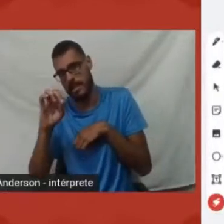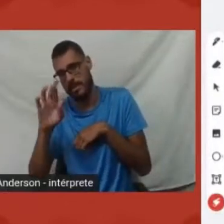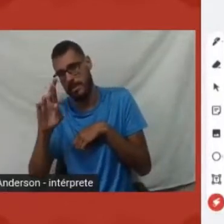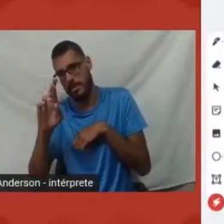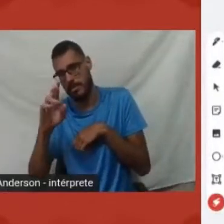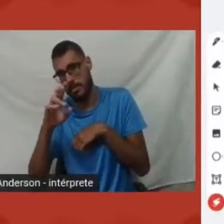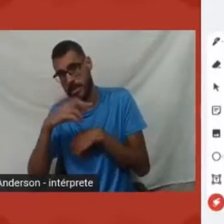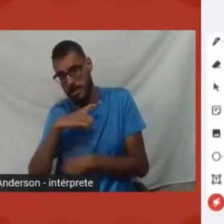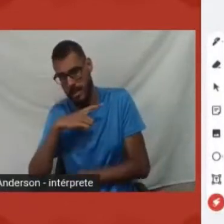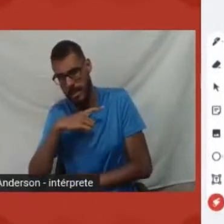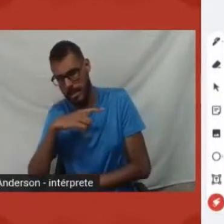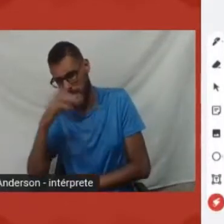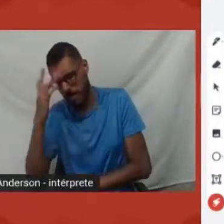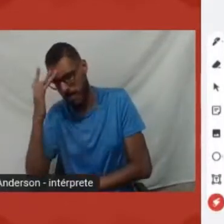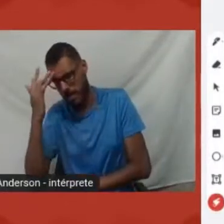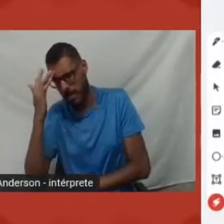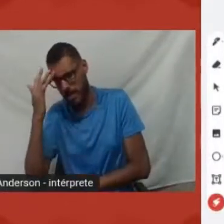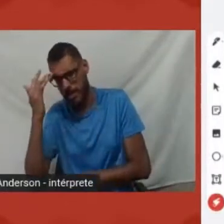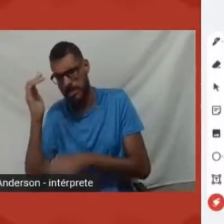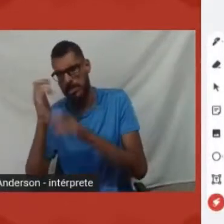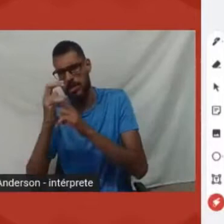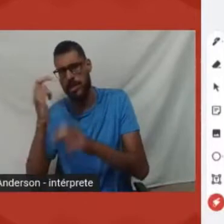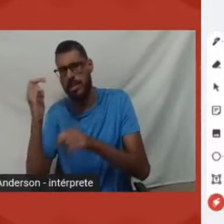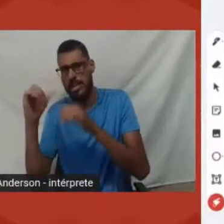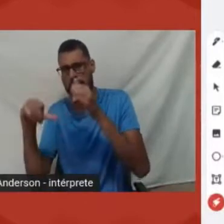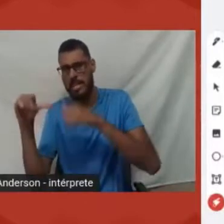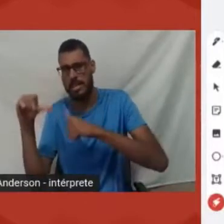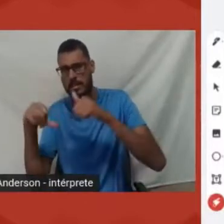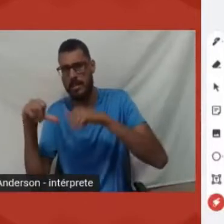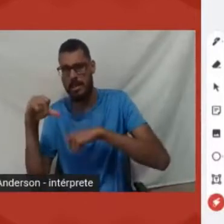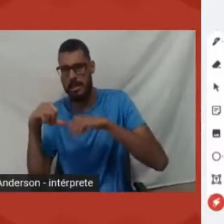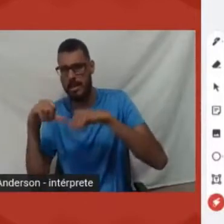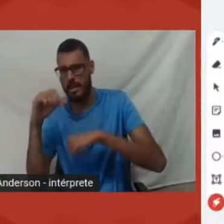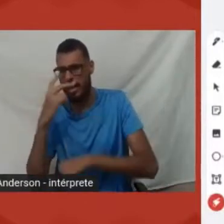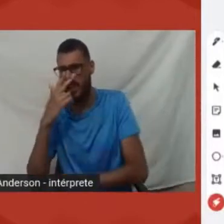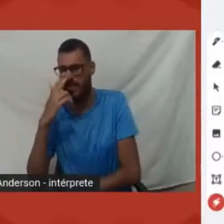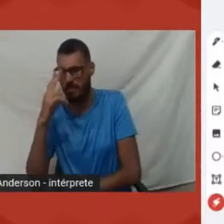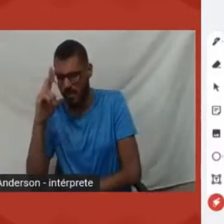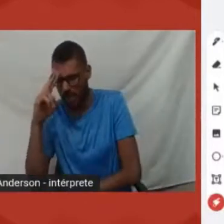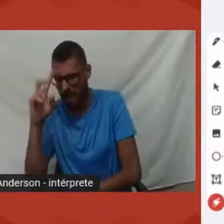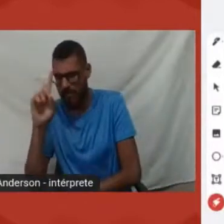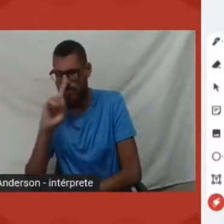Tem alguém da engenharia química, pessoal? Creio que não, né? Pela formação que falaram aí.